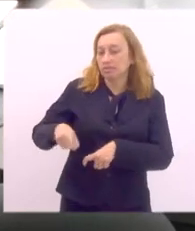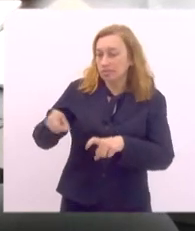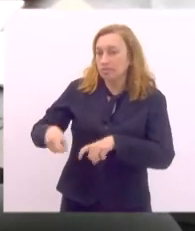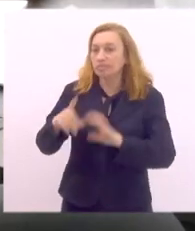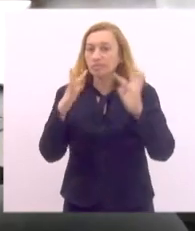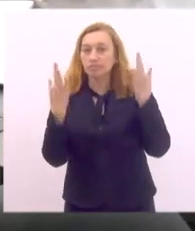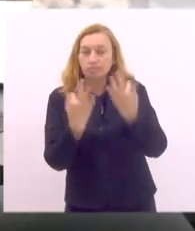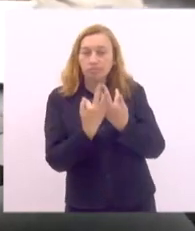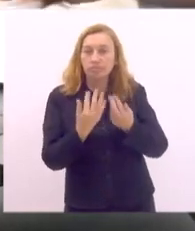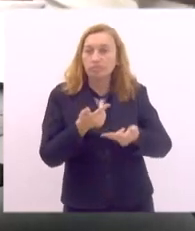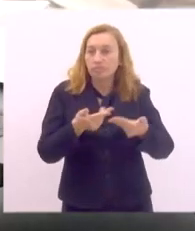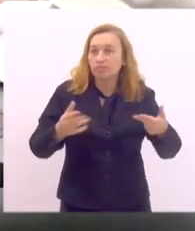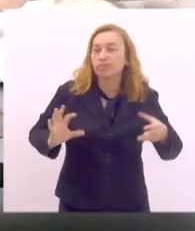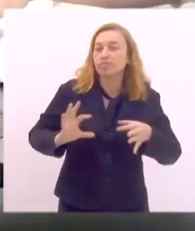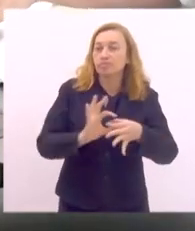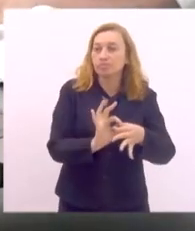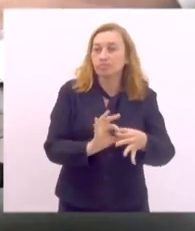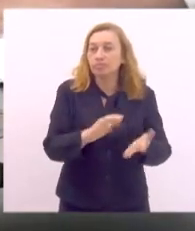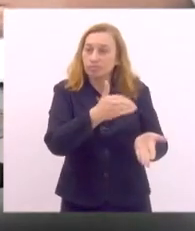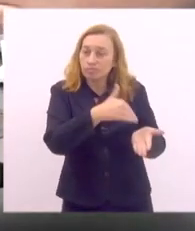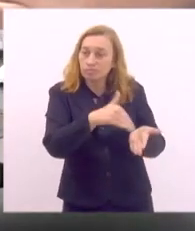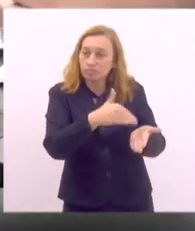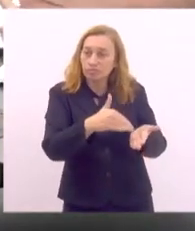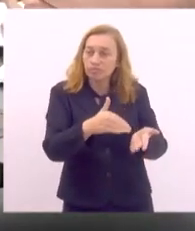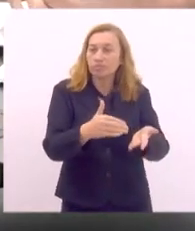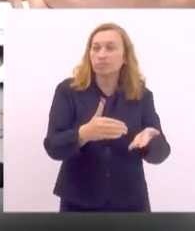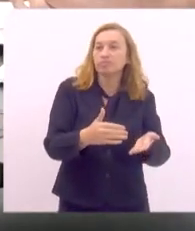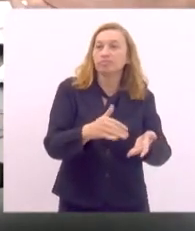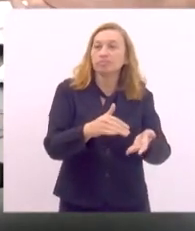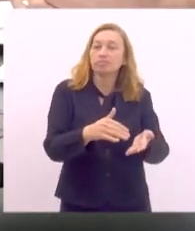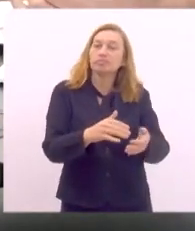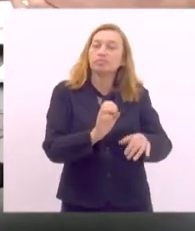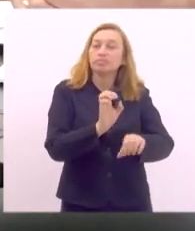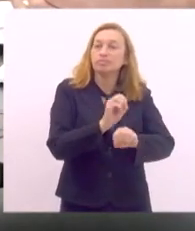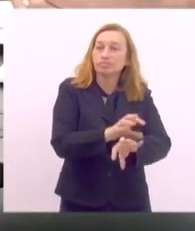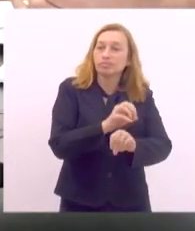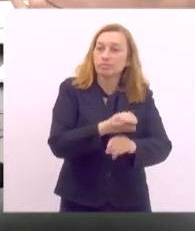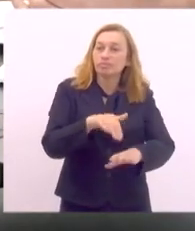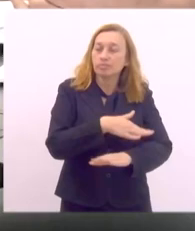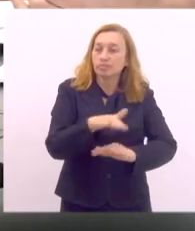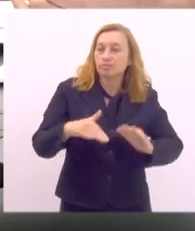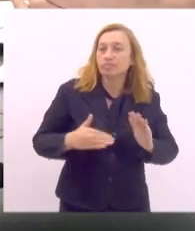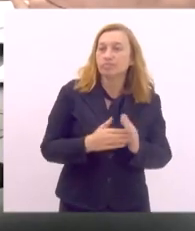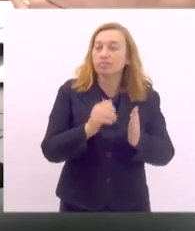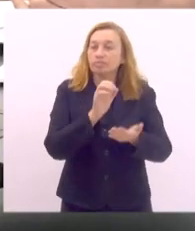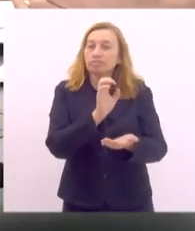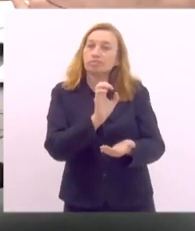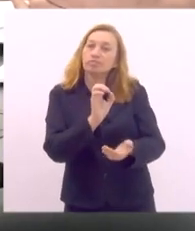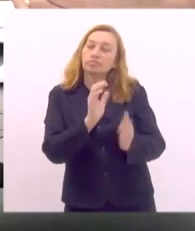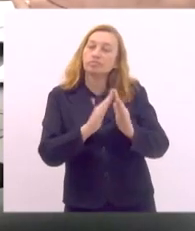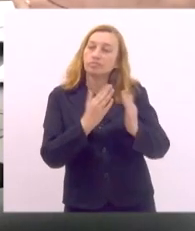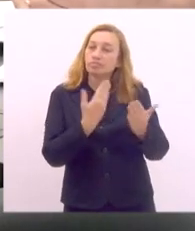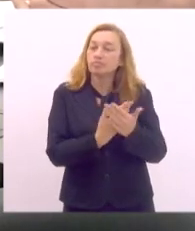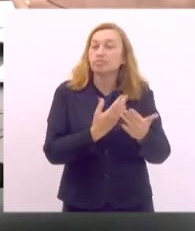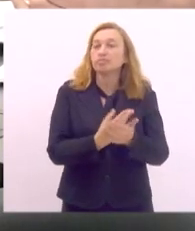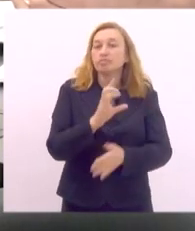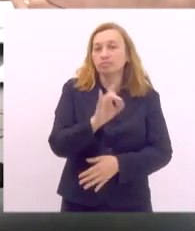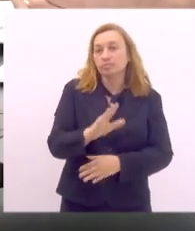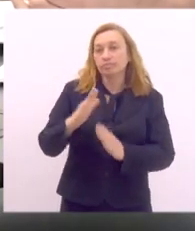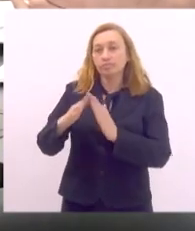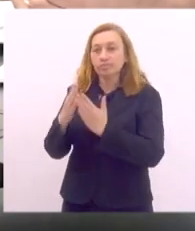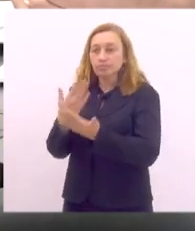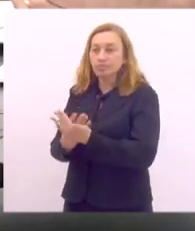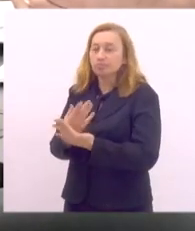que já estão consolidadas, que a SEDUC pratica em todas as escolas, só as escolas que não recebem o PNAE que não tem feito. Aí a gente fica numa ausência de parâmetro